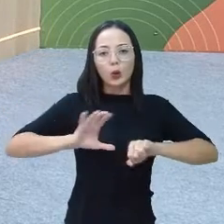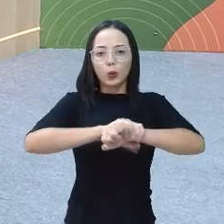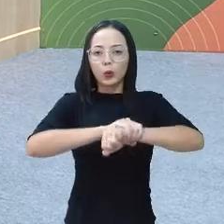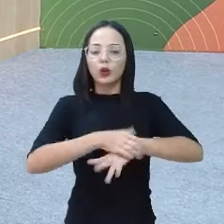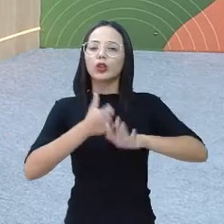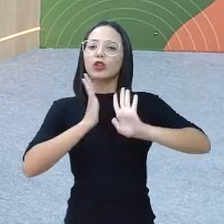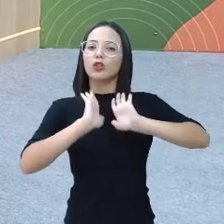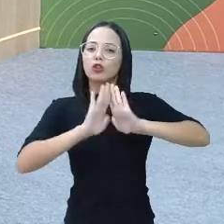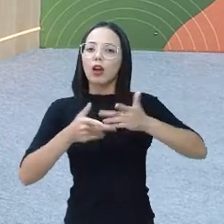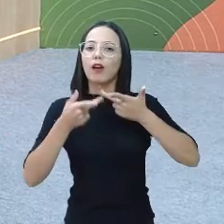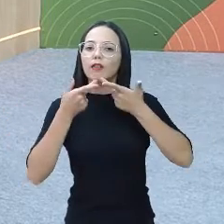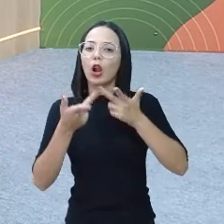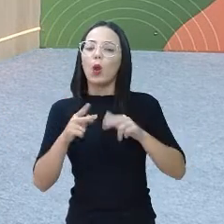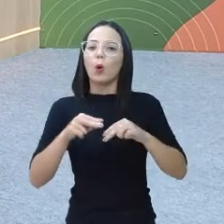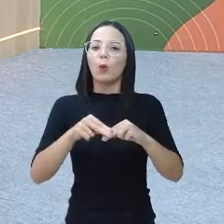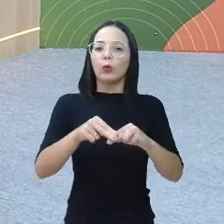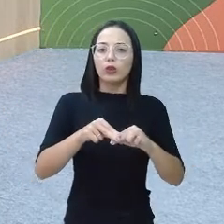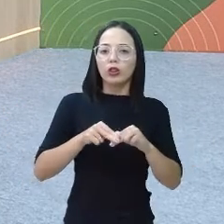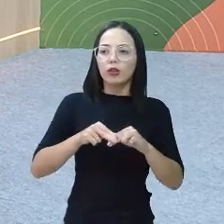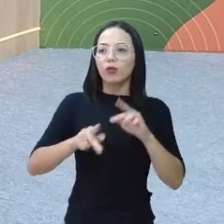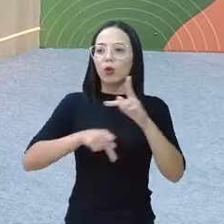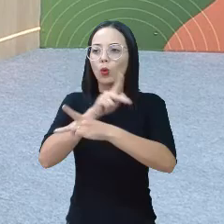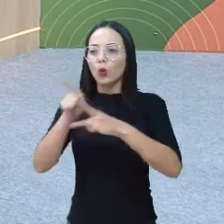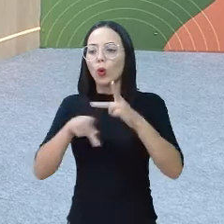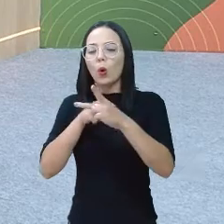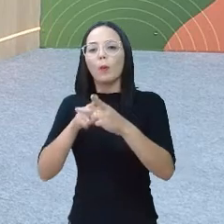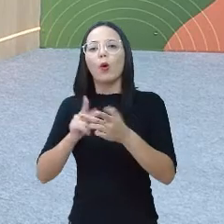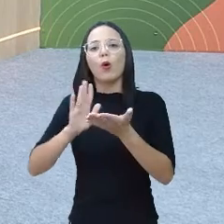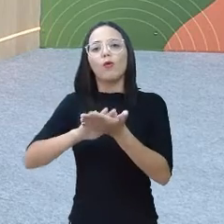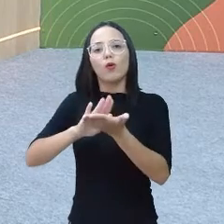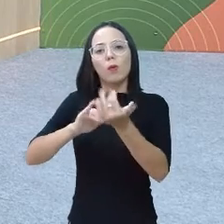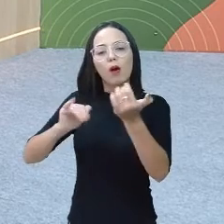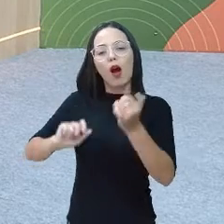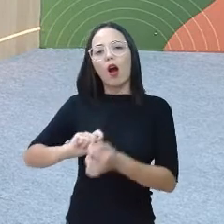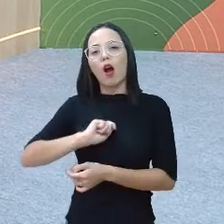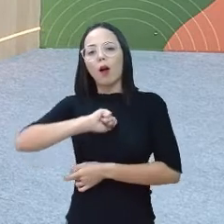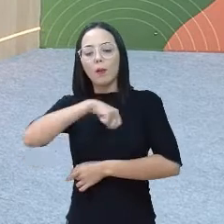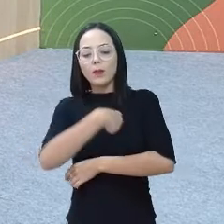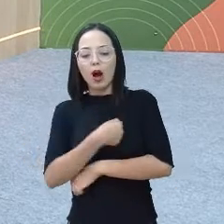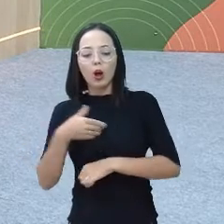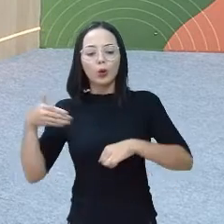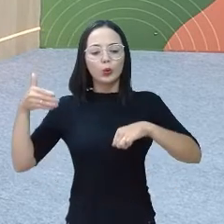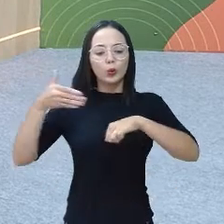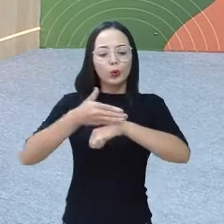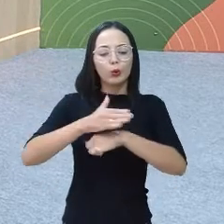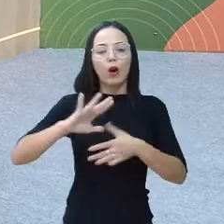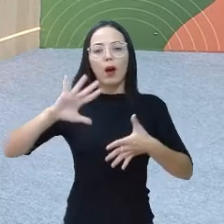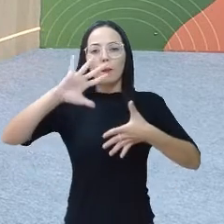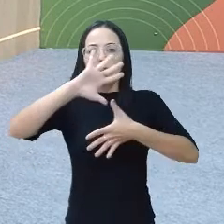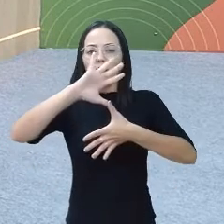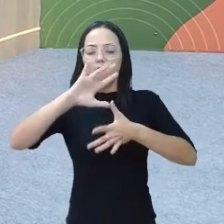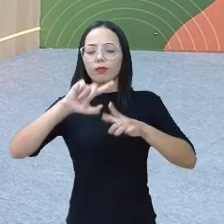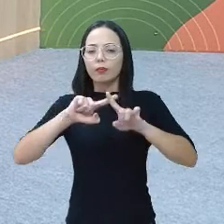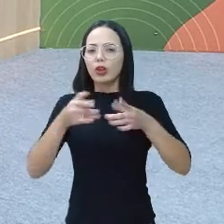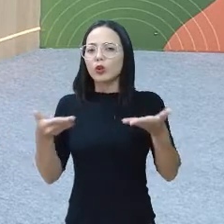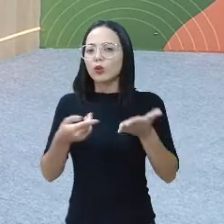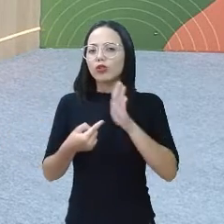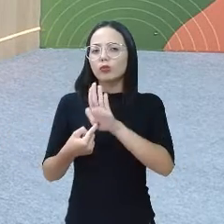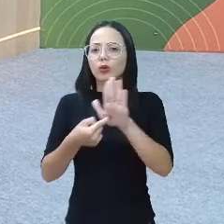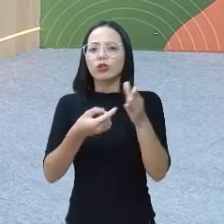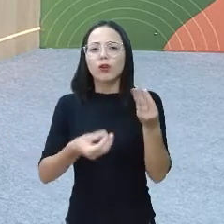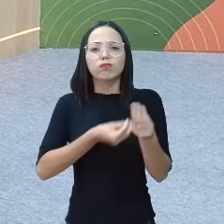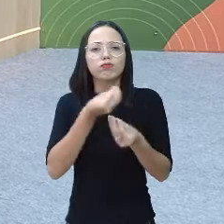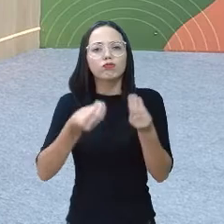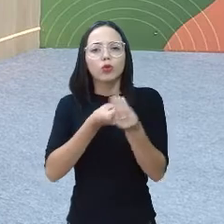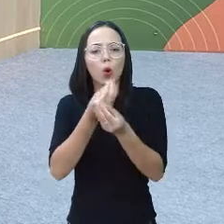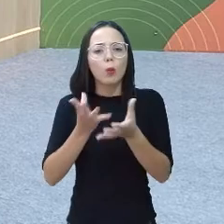né, as razões que levaram os espanhóis a virem aqui para a América, mas a gente hoje vai mostrar como é que eles se instalaram aqui,